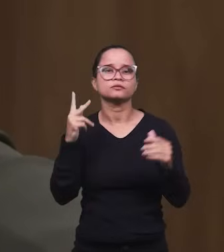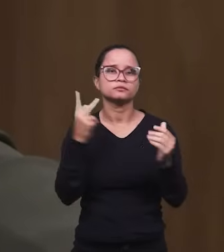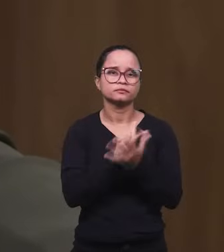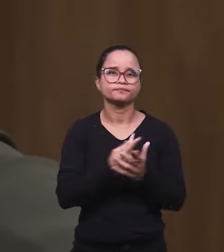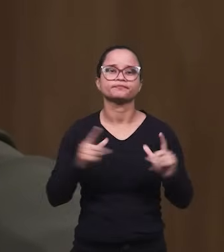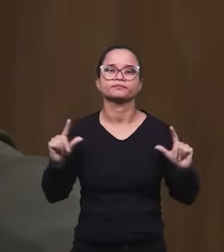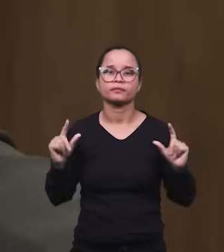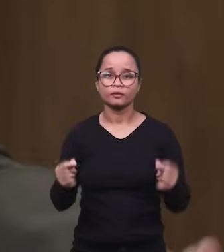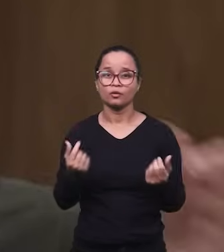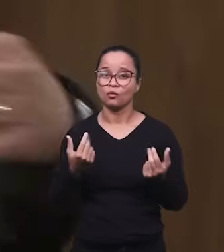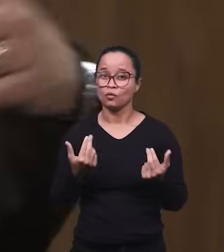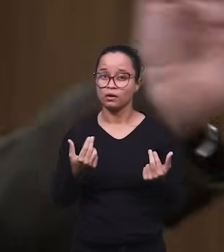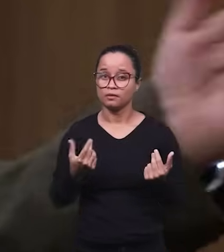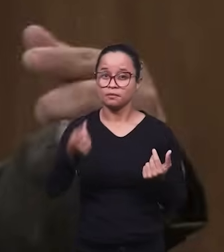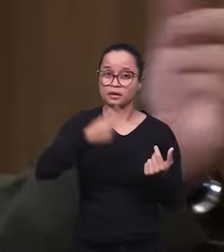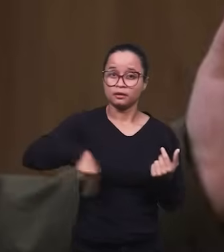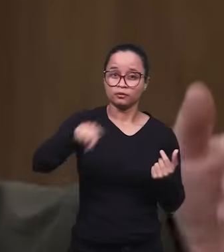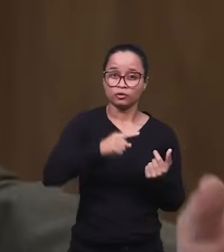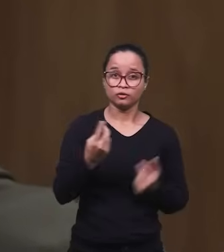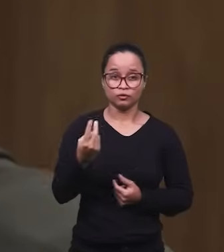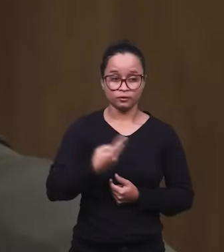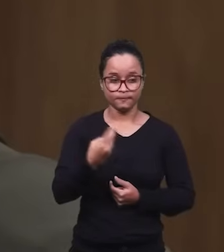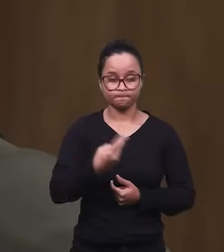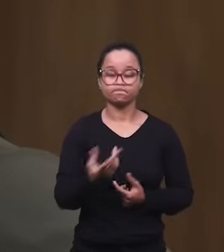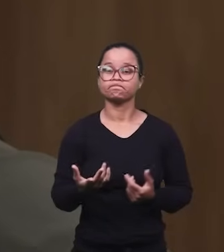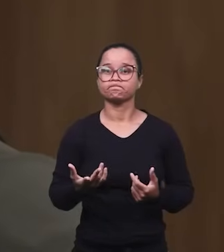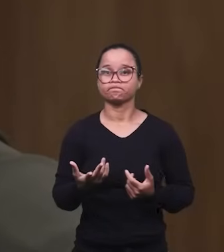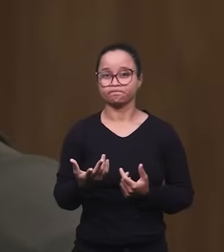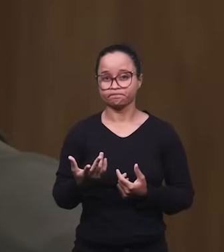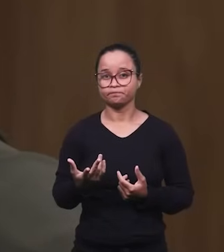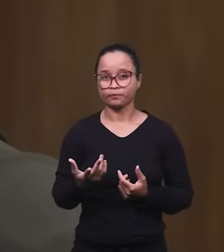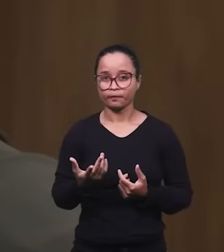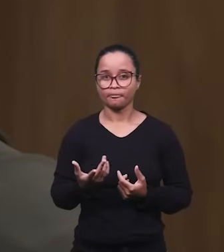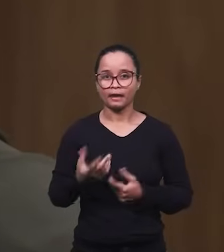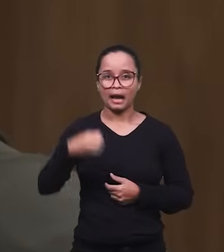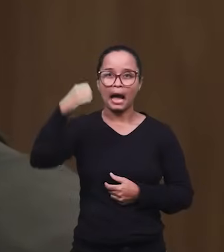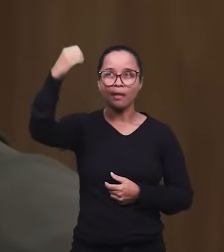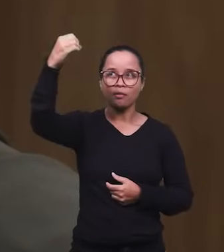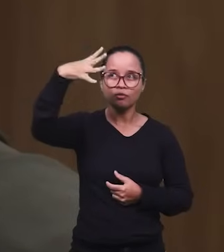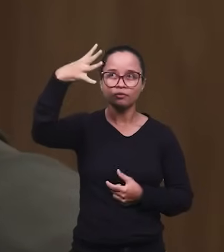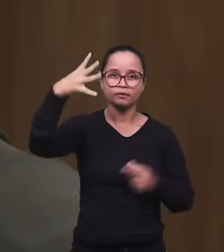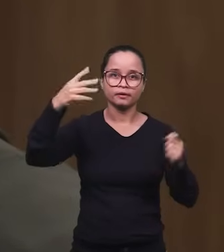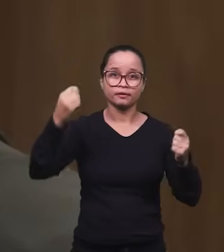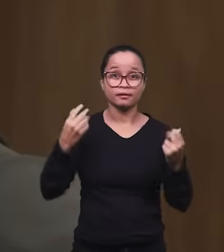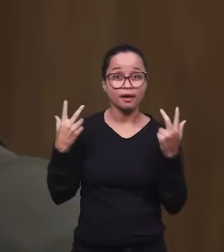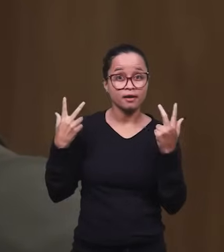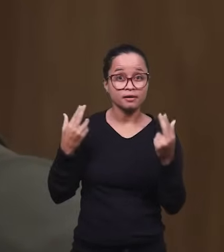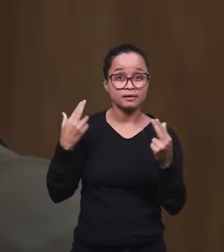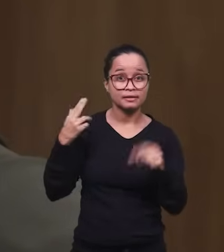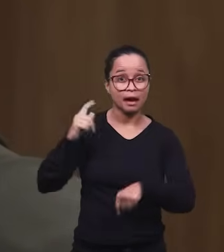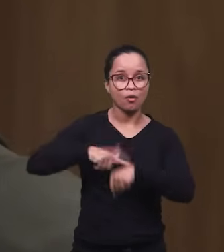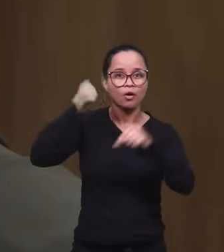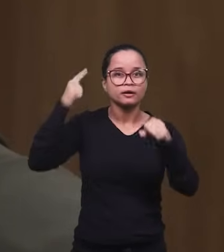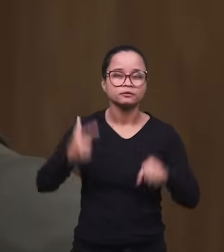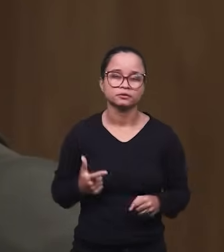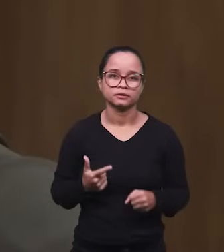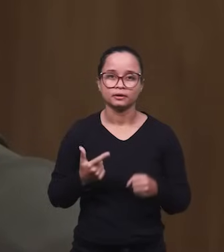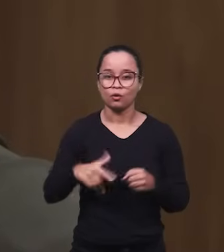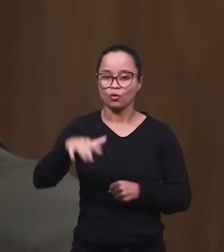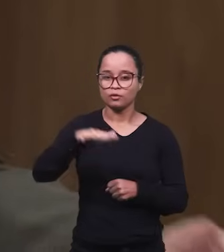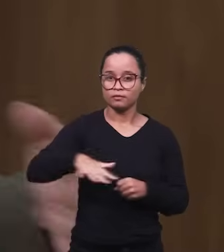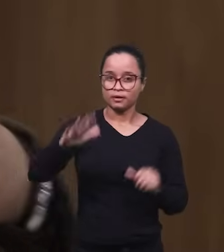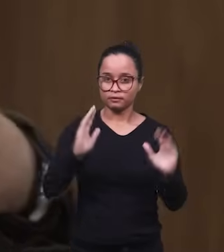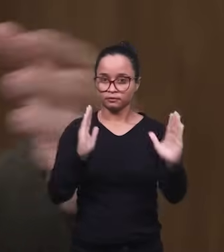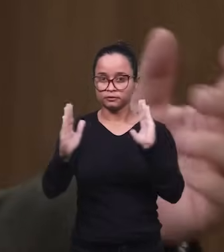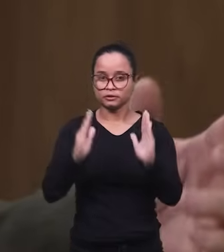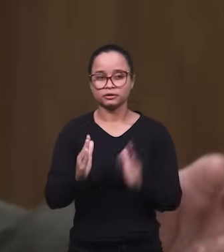caia ao mesmo tempo para nós dois, a luz tem que chegar ao mesmo tempo. E aí o espaço e o